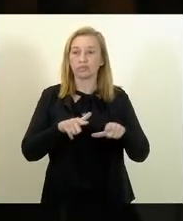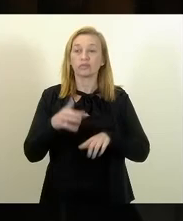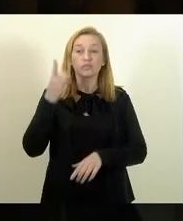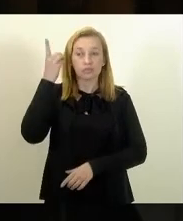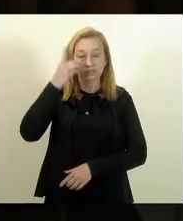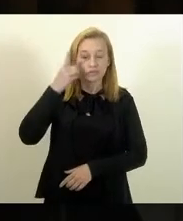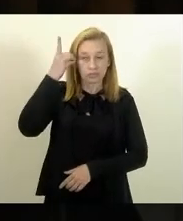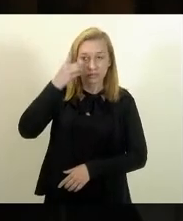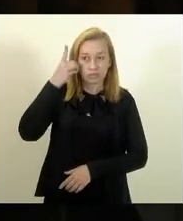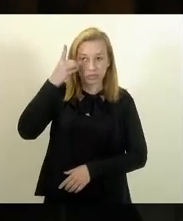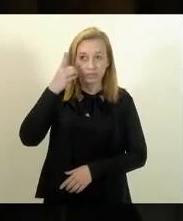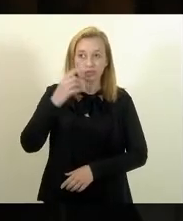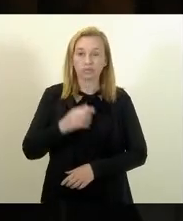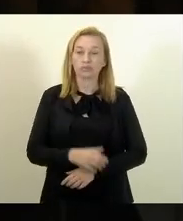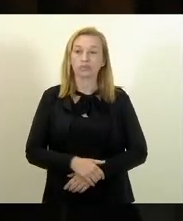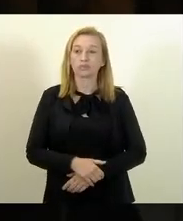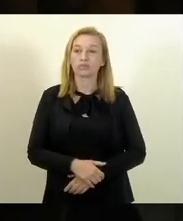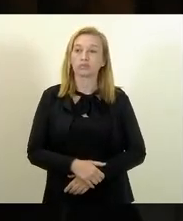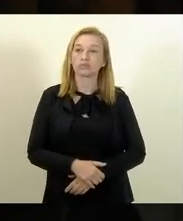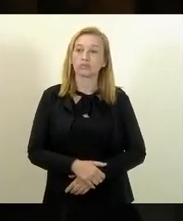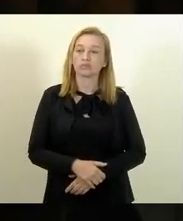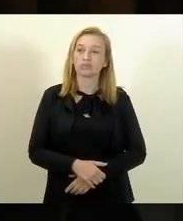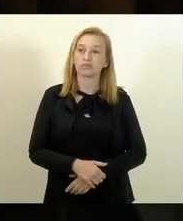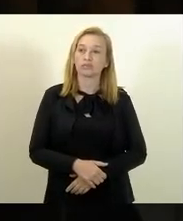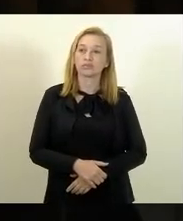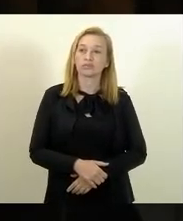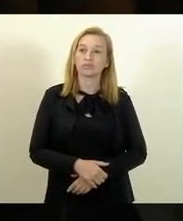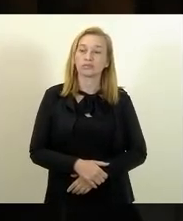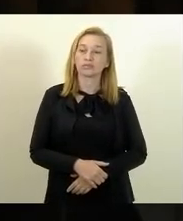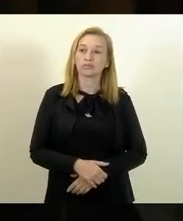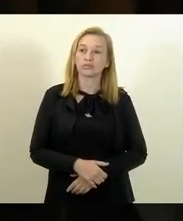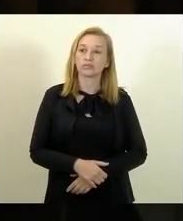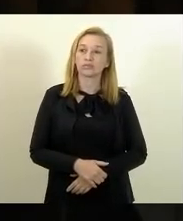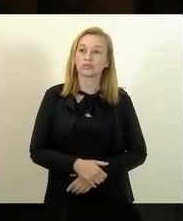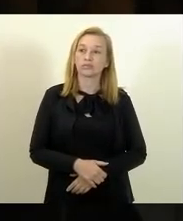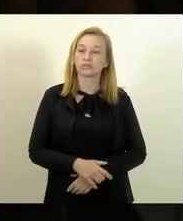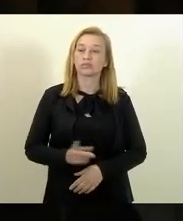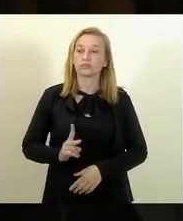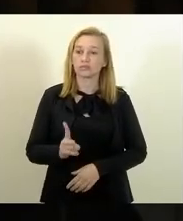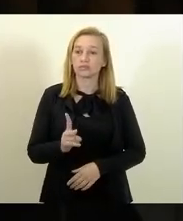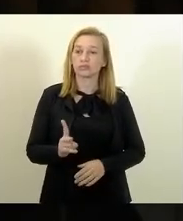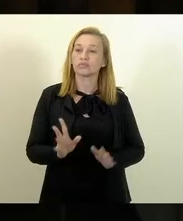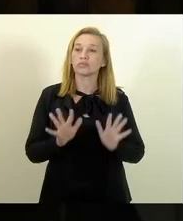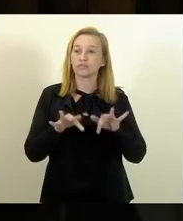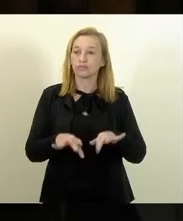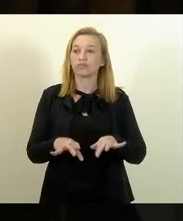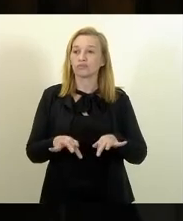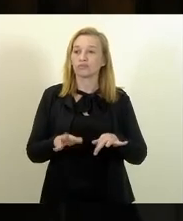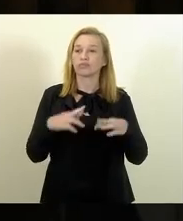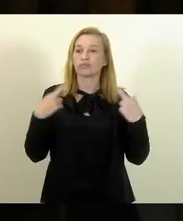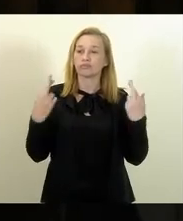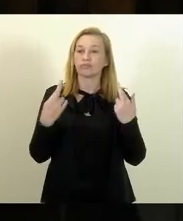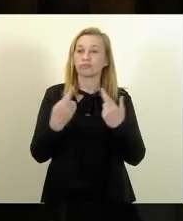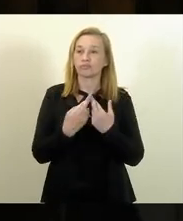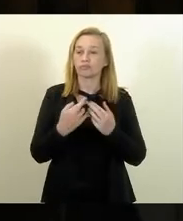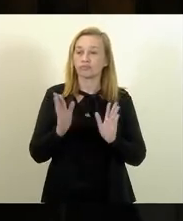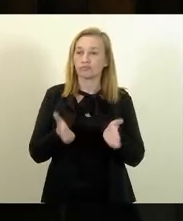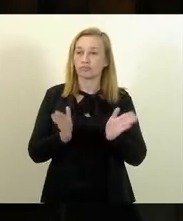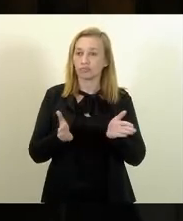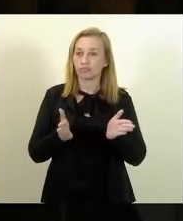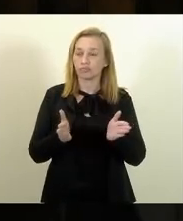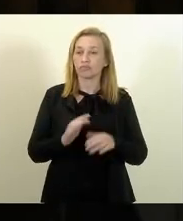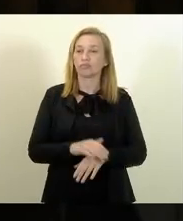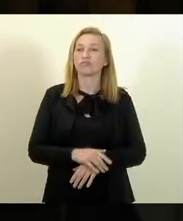Deputadas e deputados ainda participando deste final da sessão plenária de hoje,